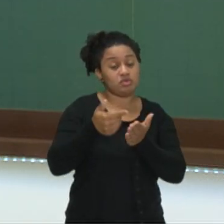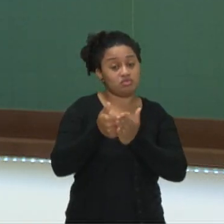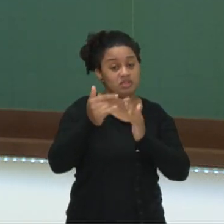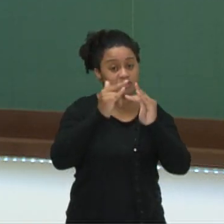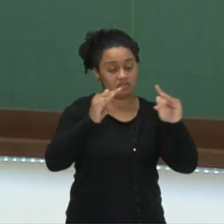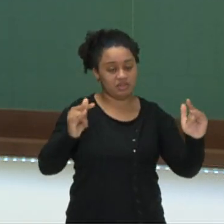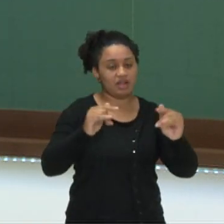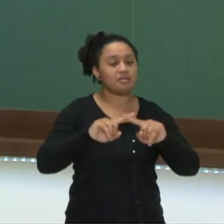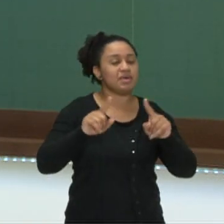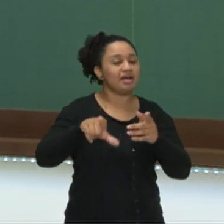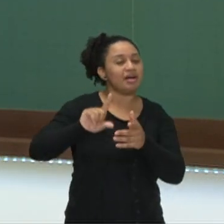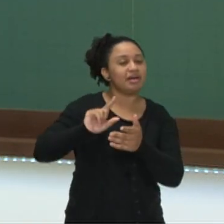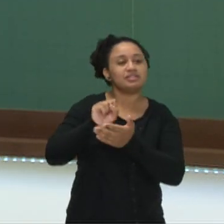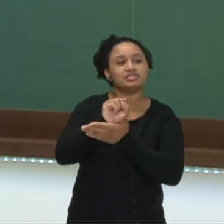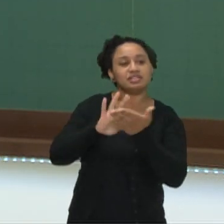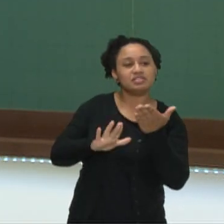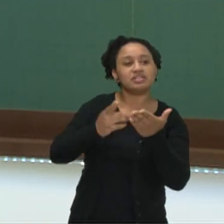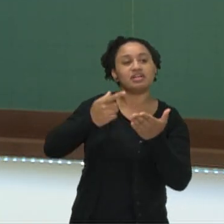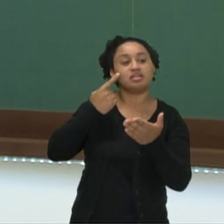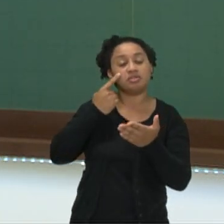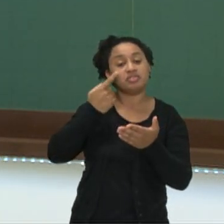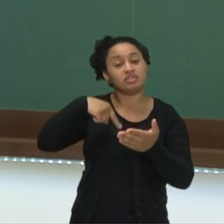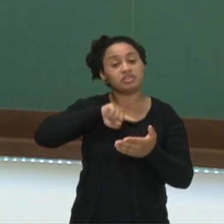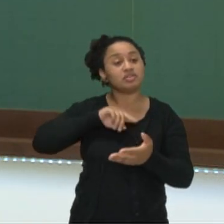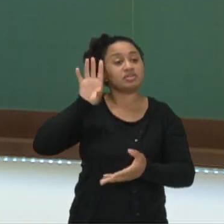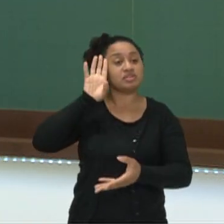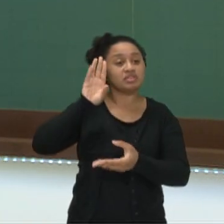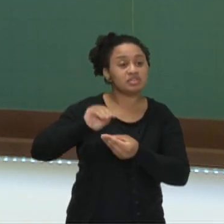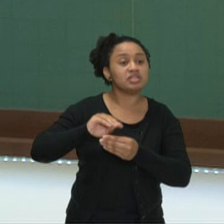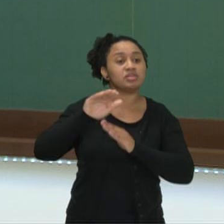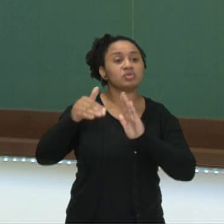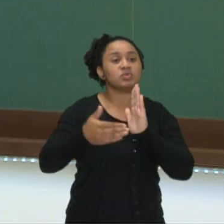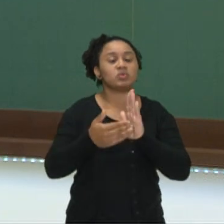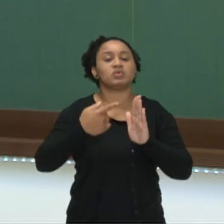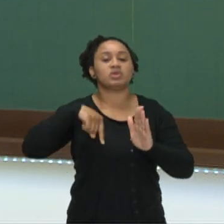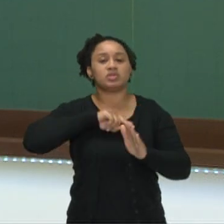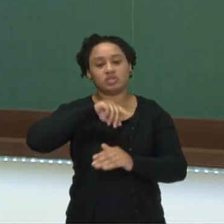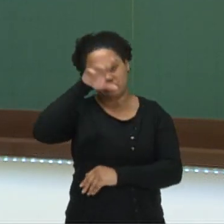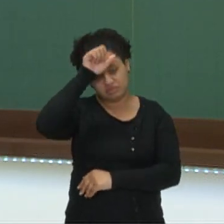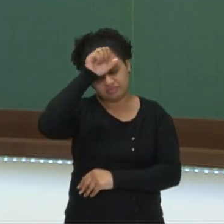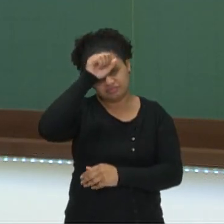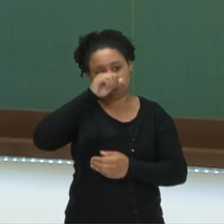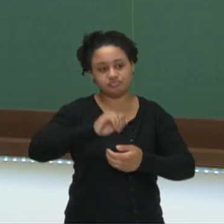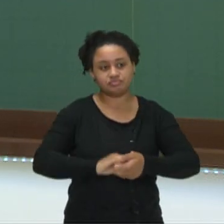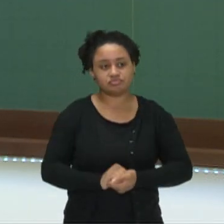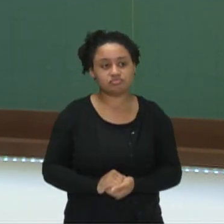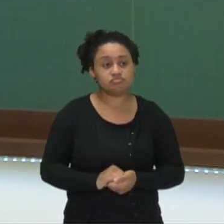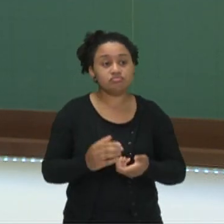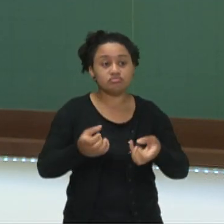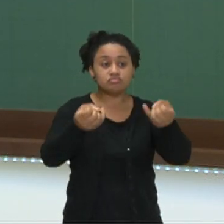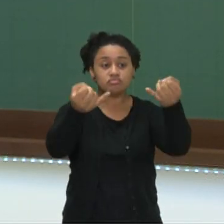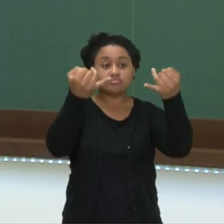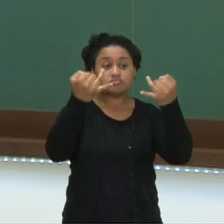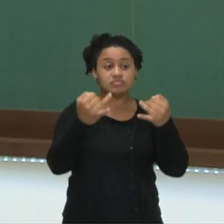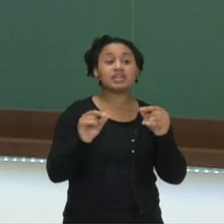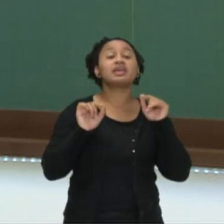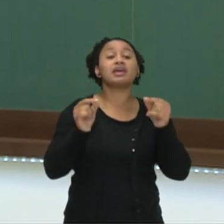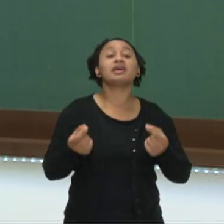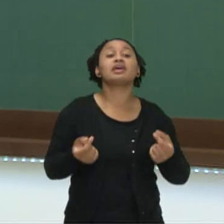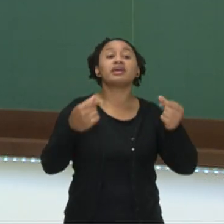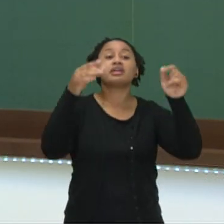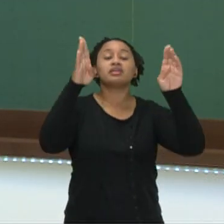vamos fazer uma atividade para ver se a gente está entendendo tudo que a gente está aprendendo aqui. Então explique quem eram